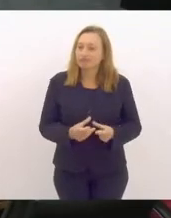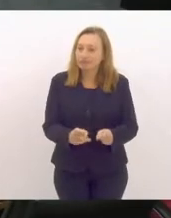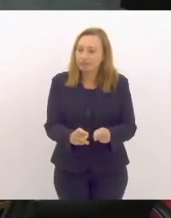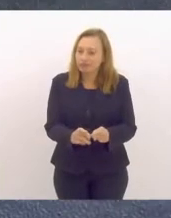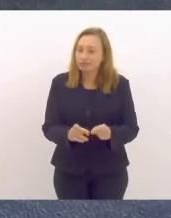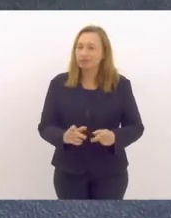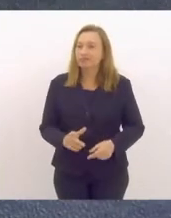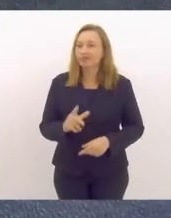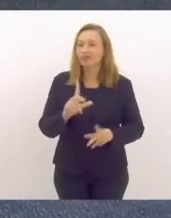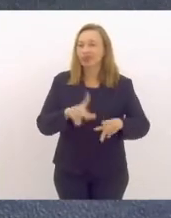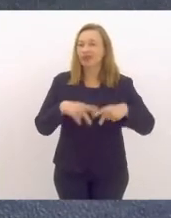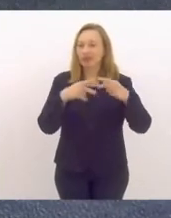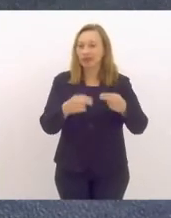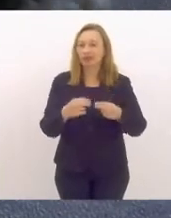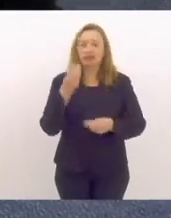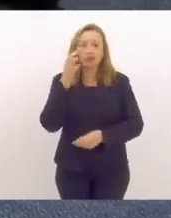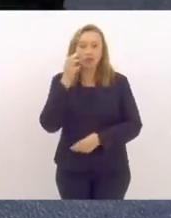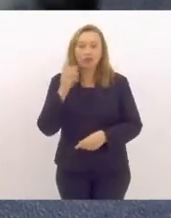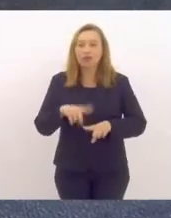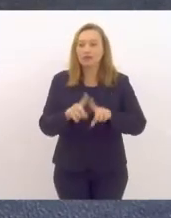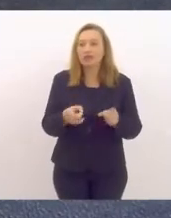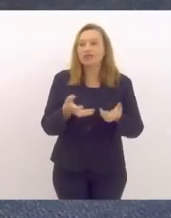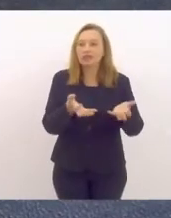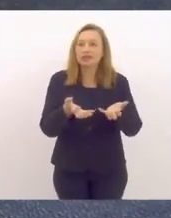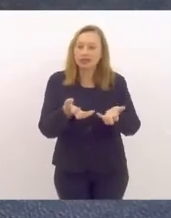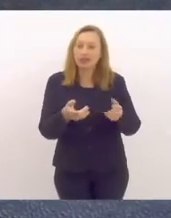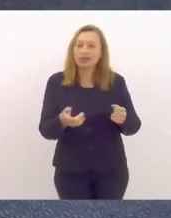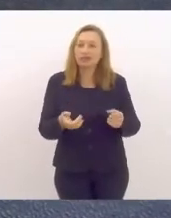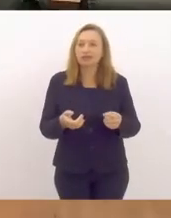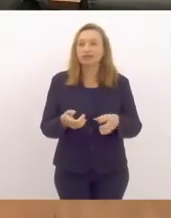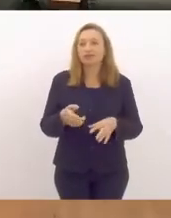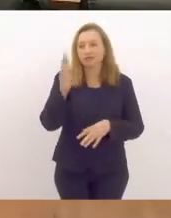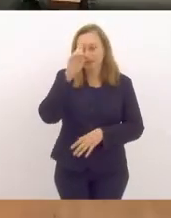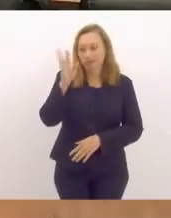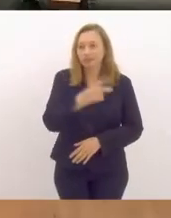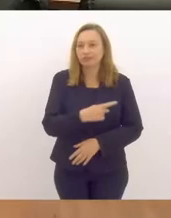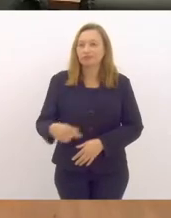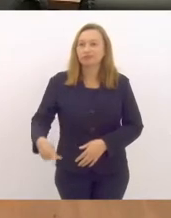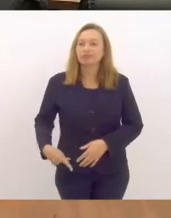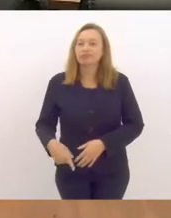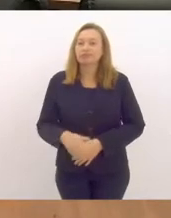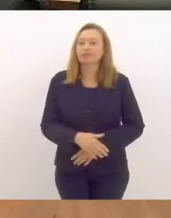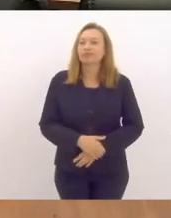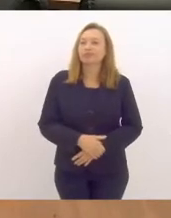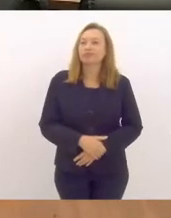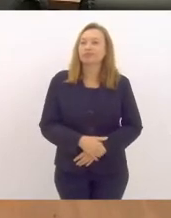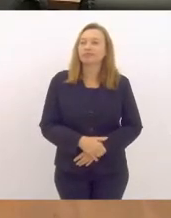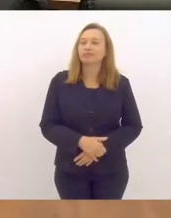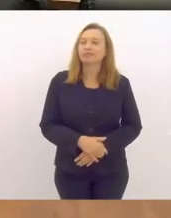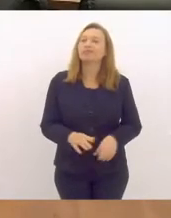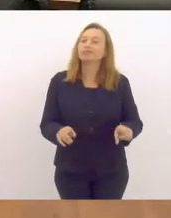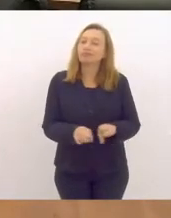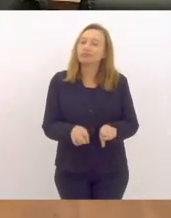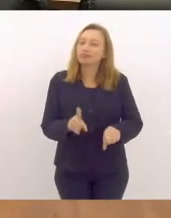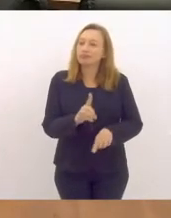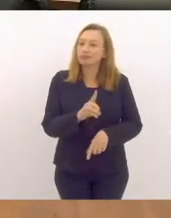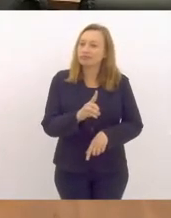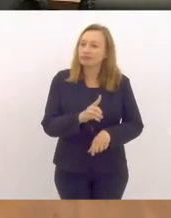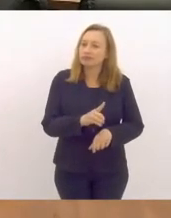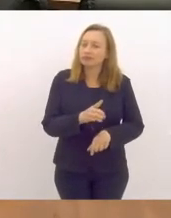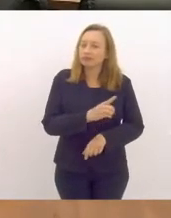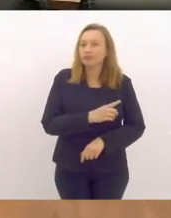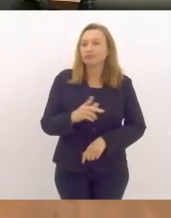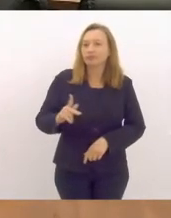Laço Rosa. Mas quero fazer, presidente, a Vossa Excelência e também ao defensor